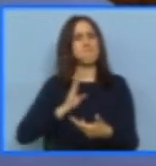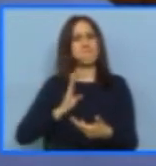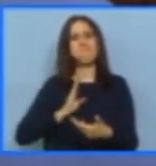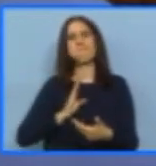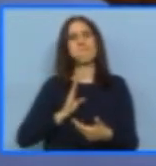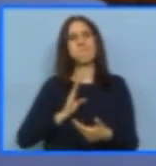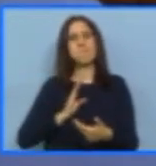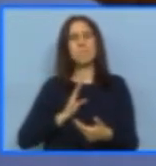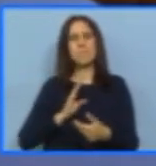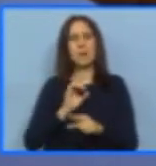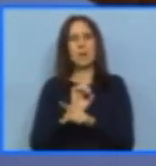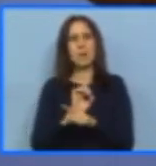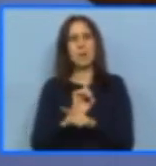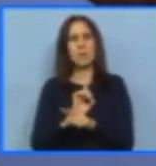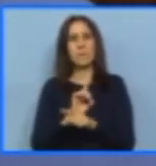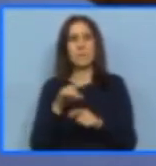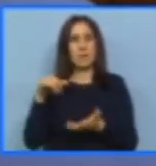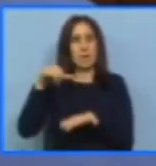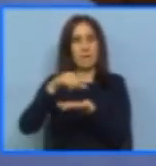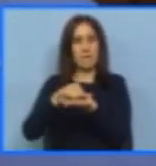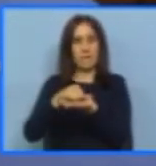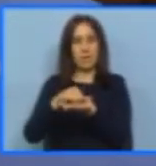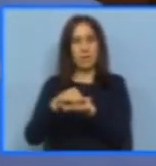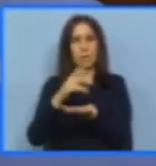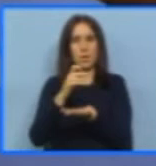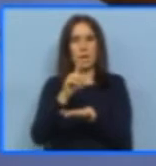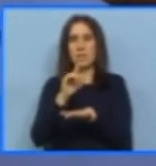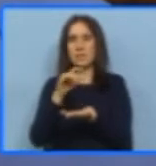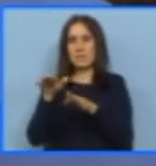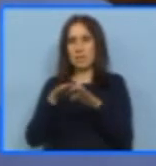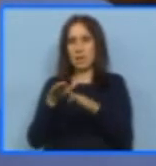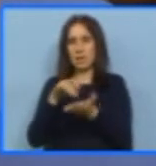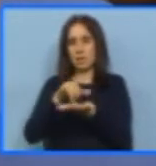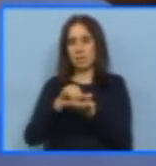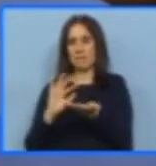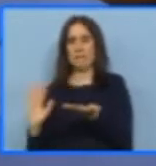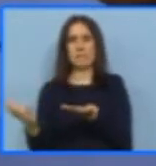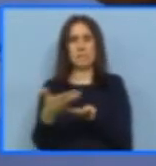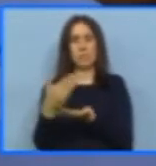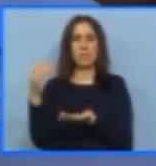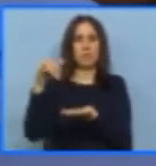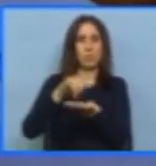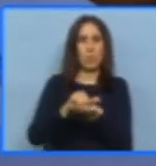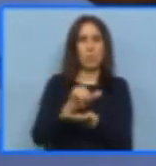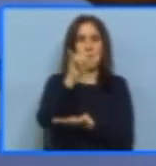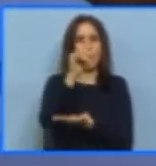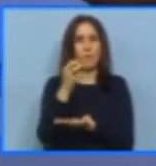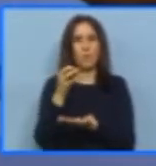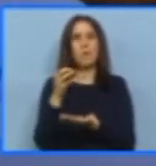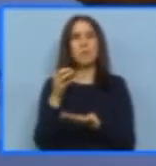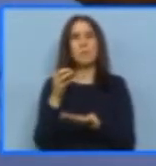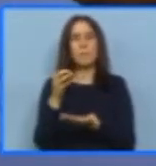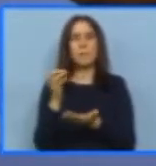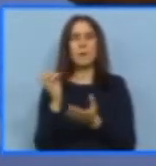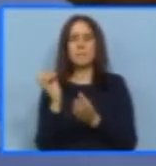próprio aparelho, o avião da Alitalia, onde chegámos e de onde partimos, claramente para evitar que fosse lá